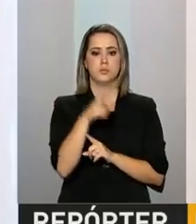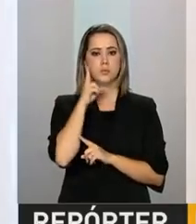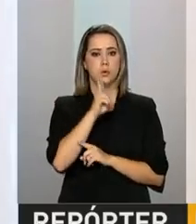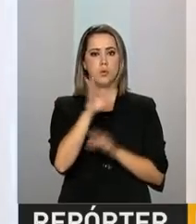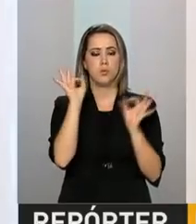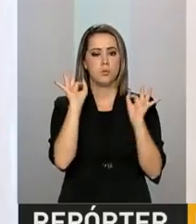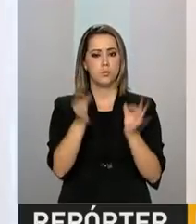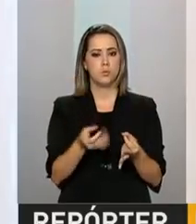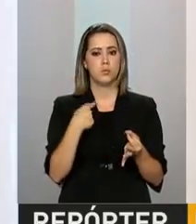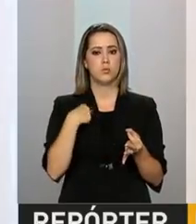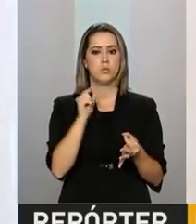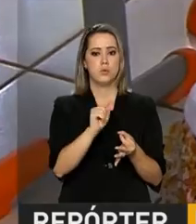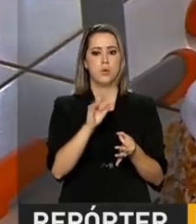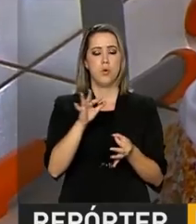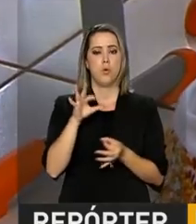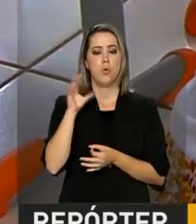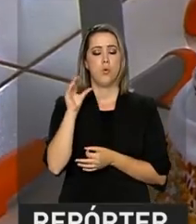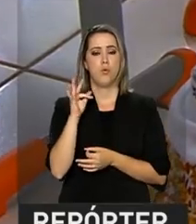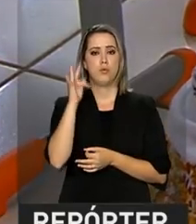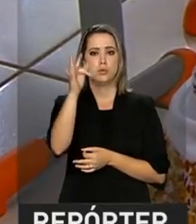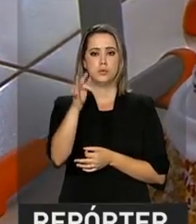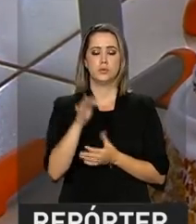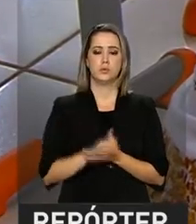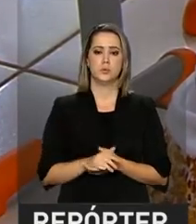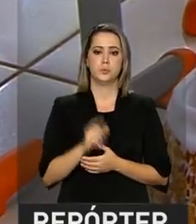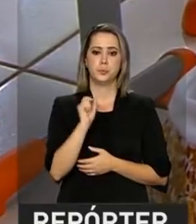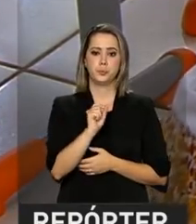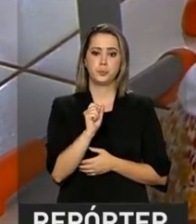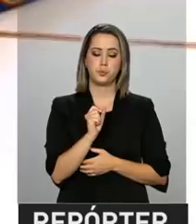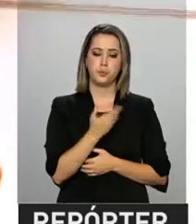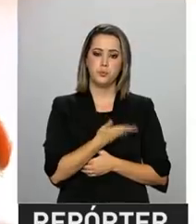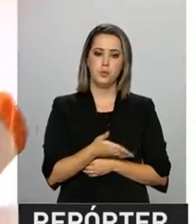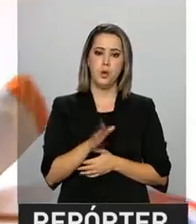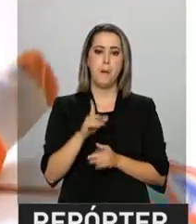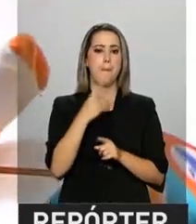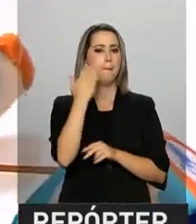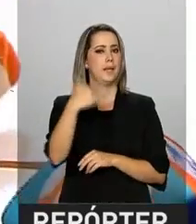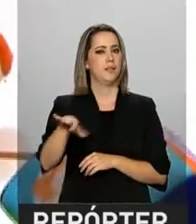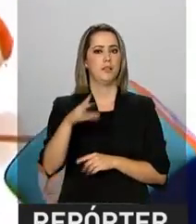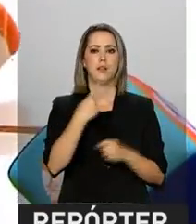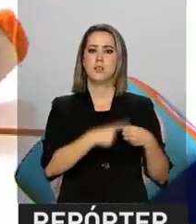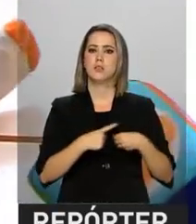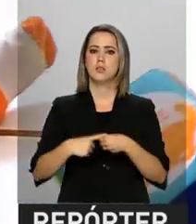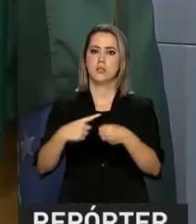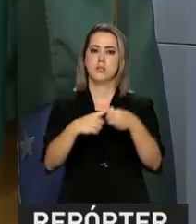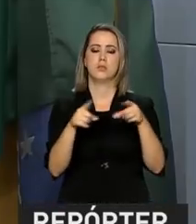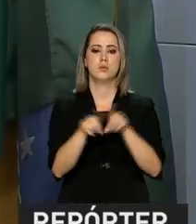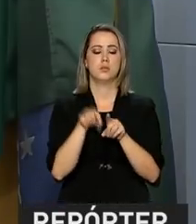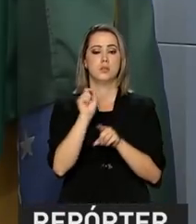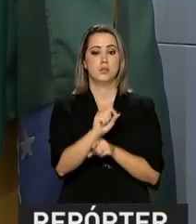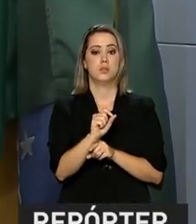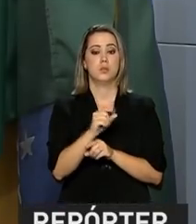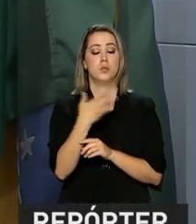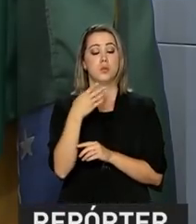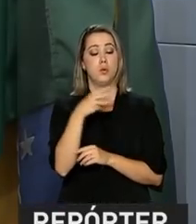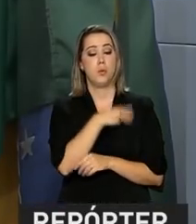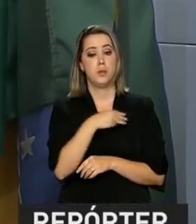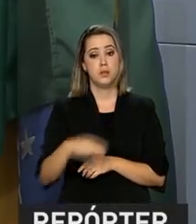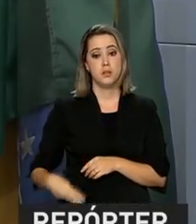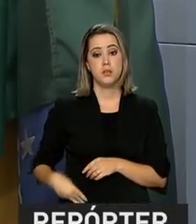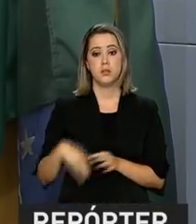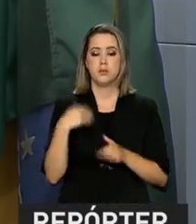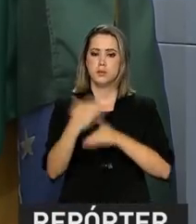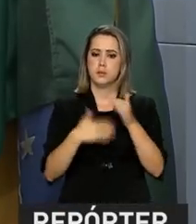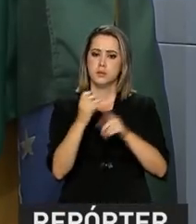definir o adulto de amanhã. Quase metade dos municípios brasileiros já aderiram ao Criança Feliz. E segundo o ministro do